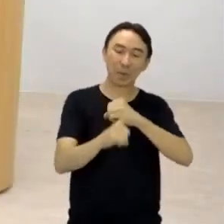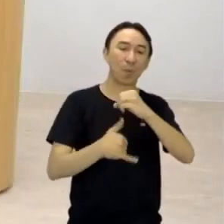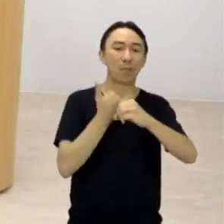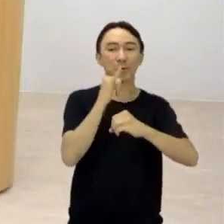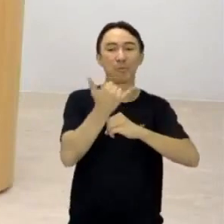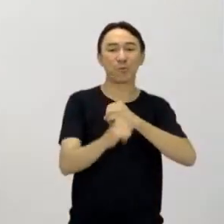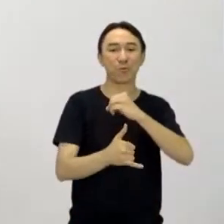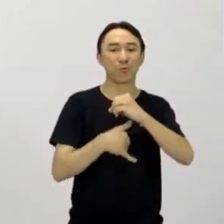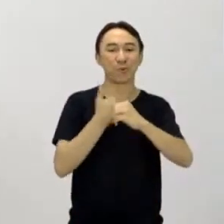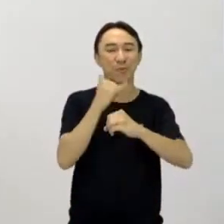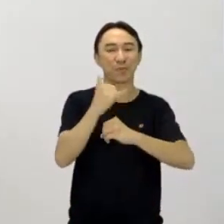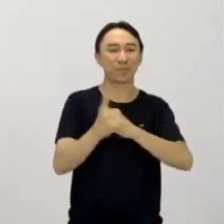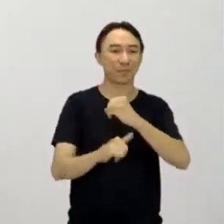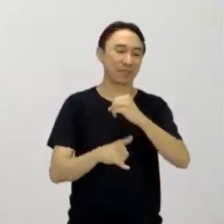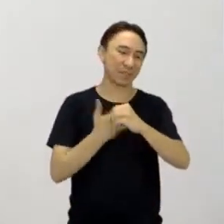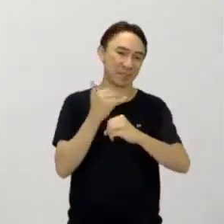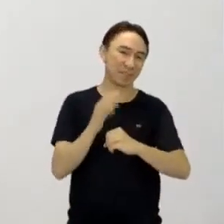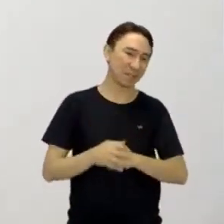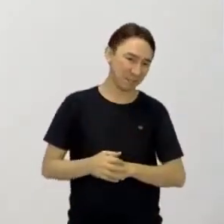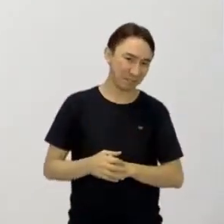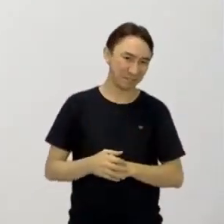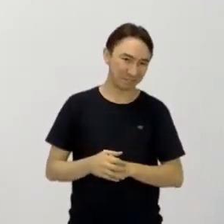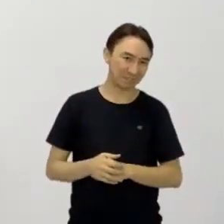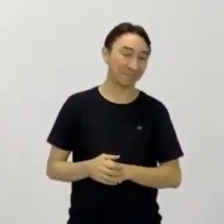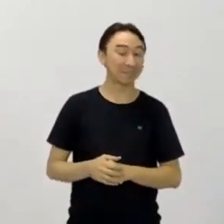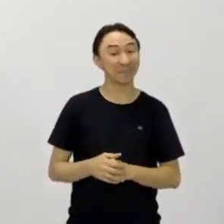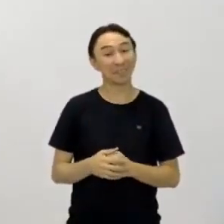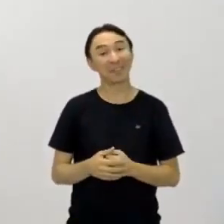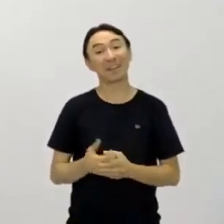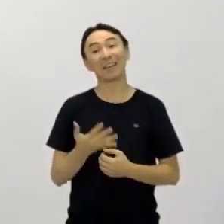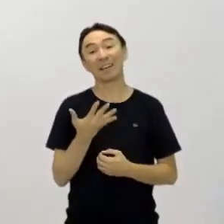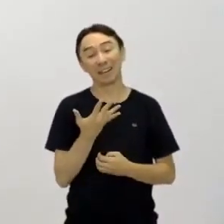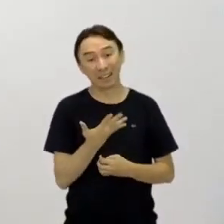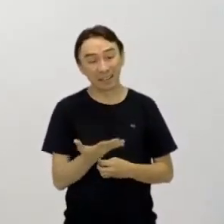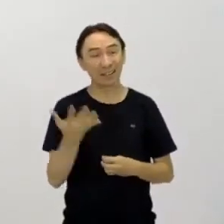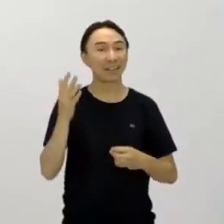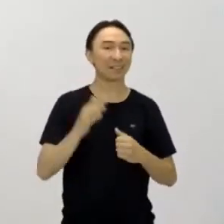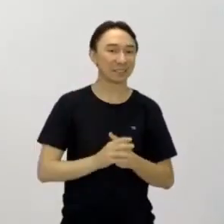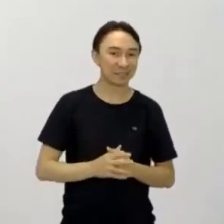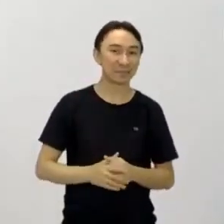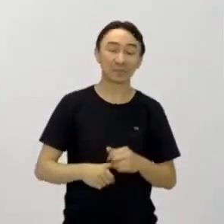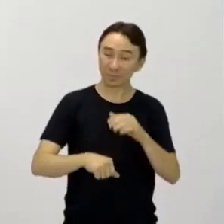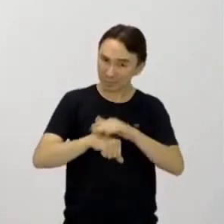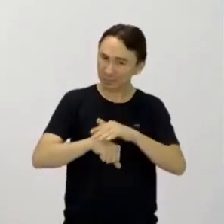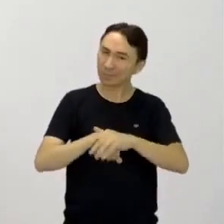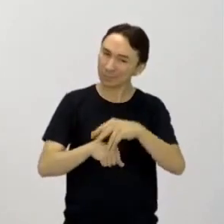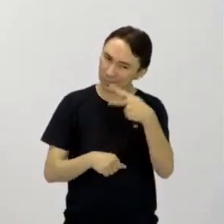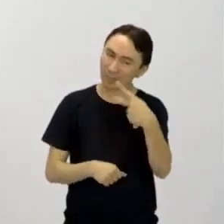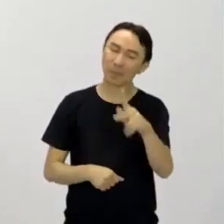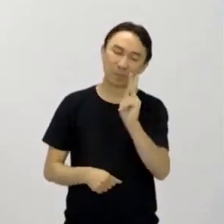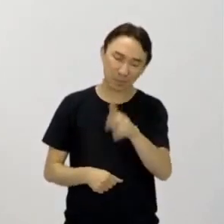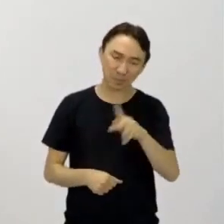átomo em 30 segundos para vocês aí. O seu professor está à disposição aí para tirar